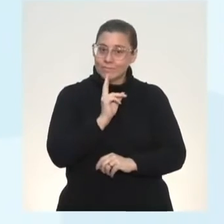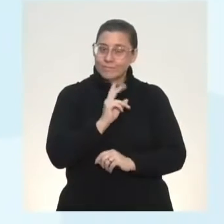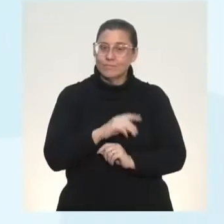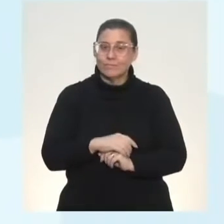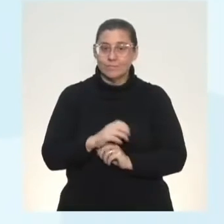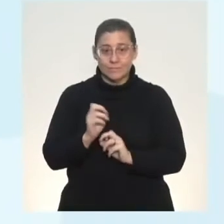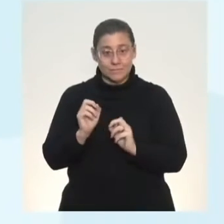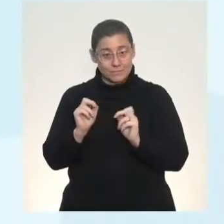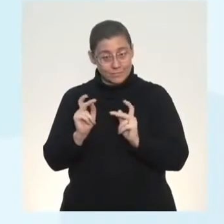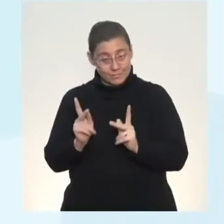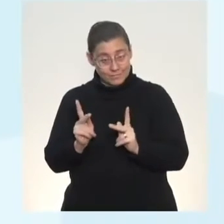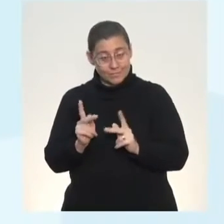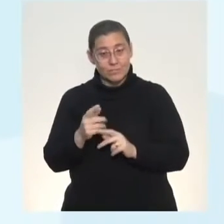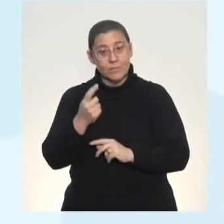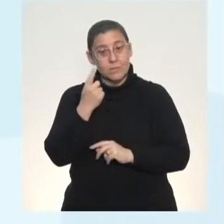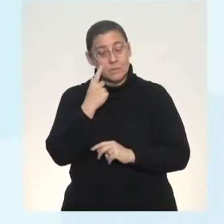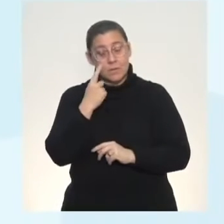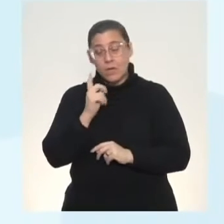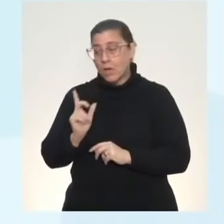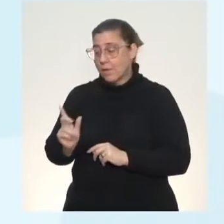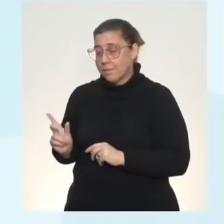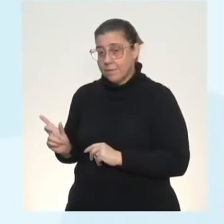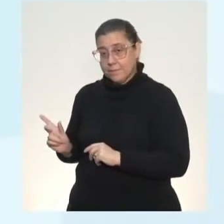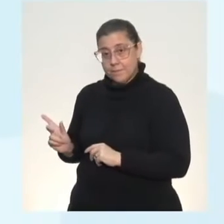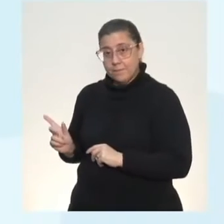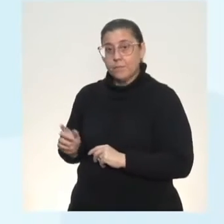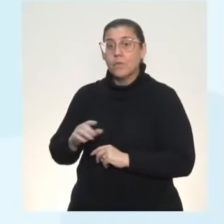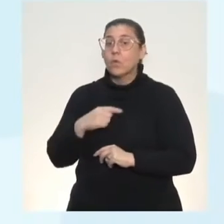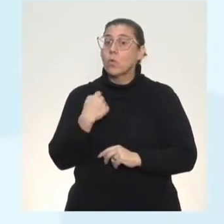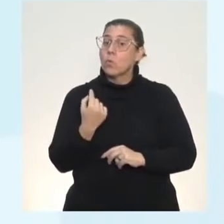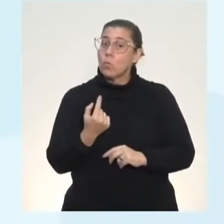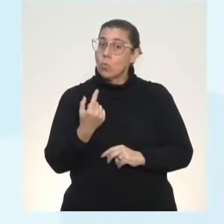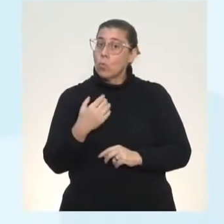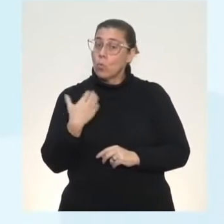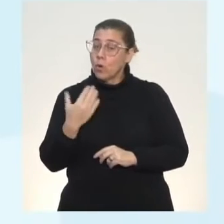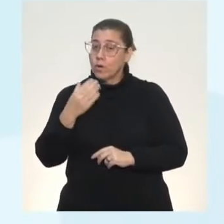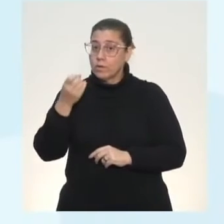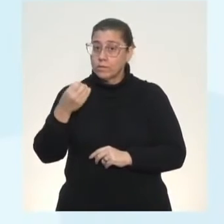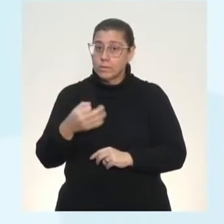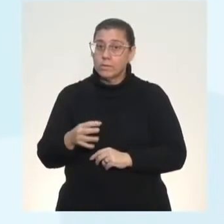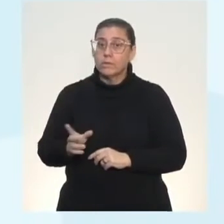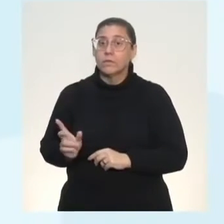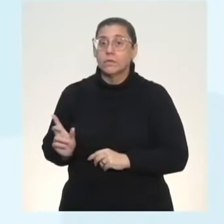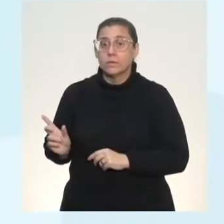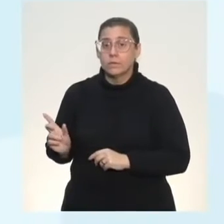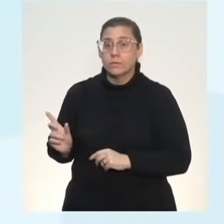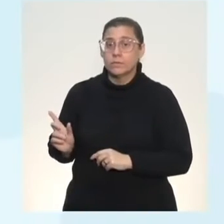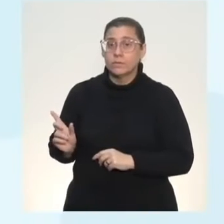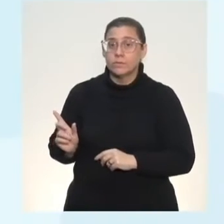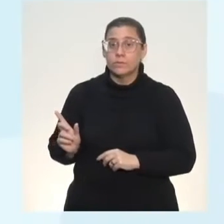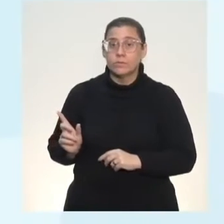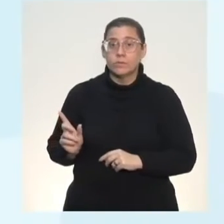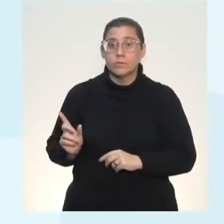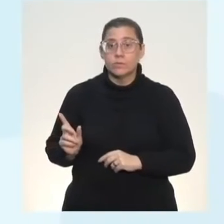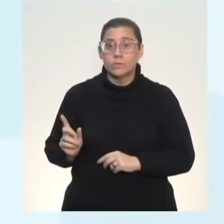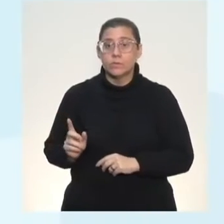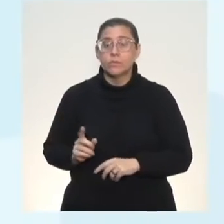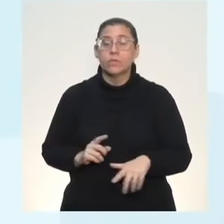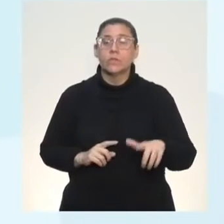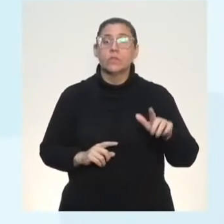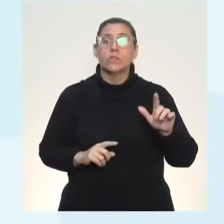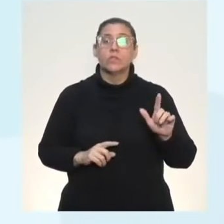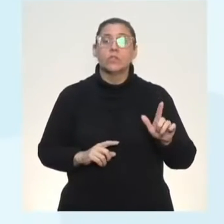Tá bom? Por isso. Mas olha só. Quando eu falo disso aqui, eu falo de